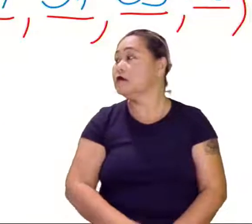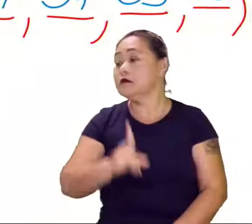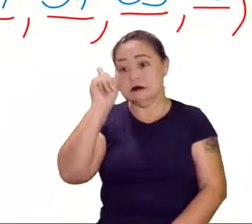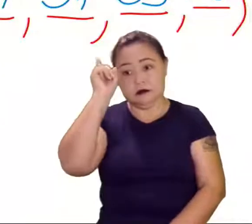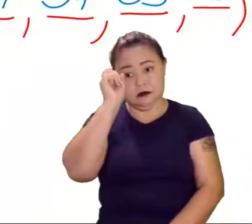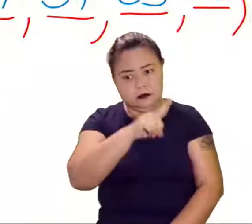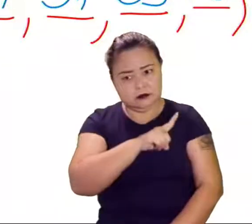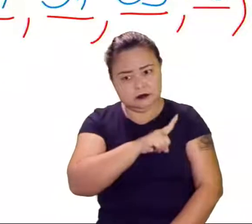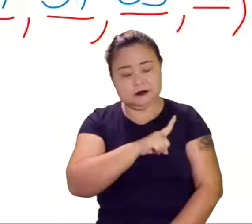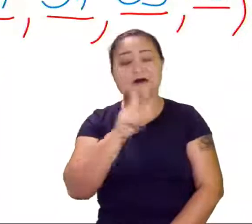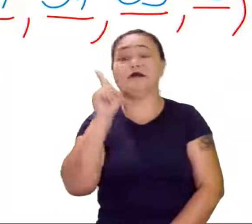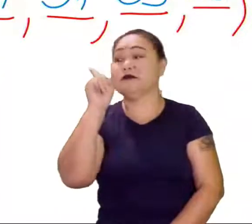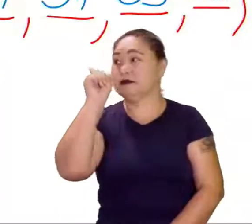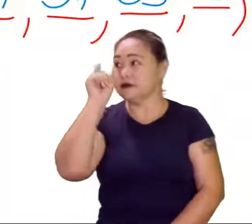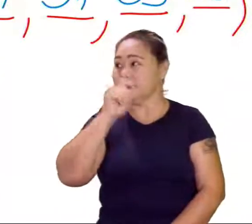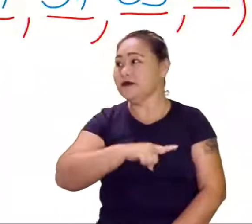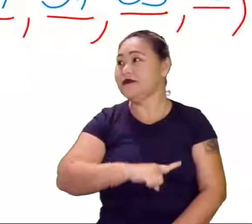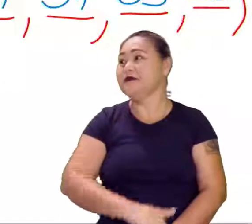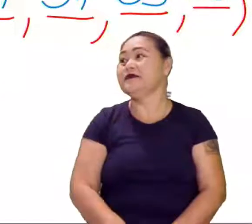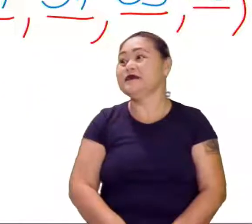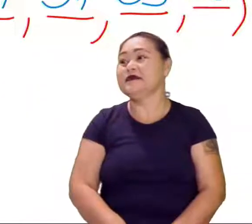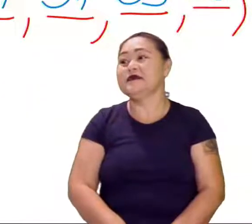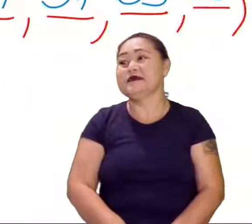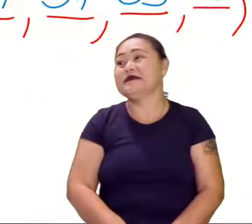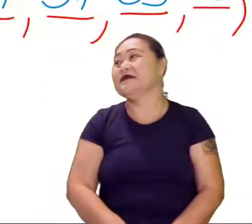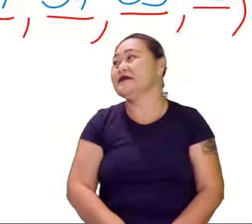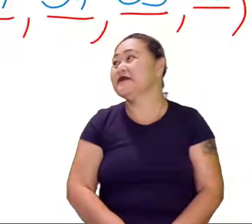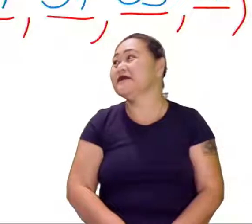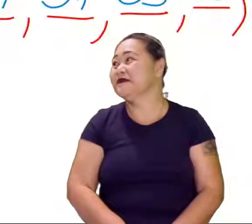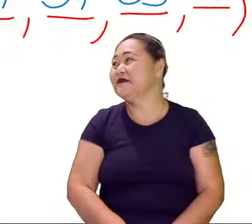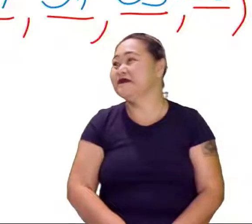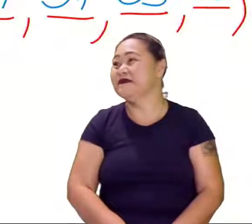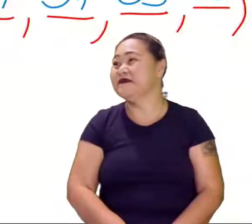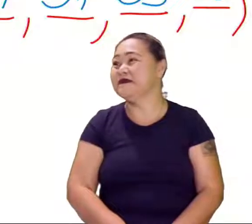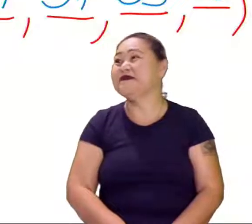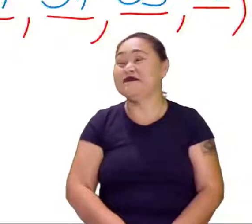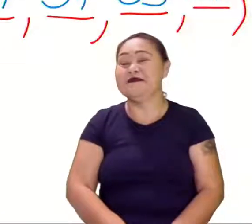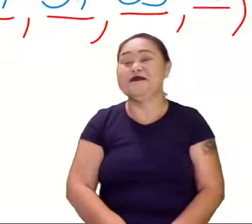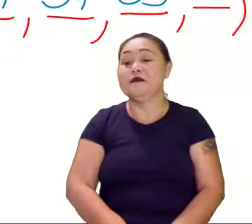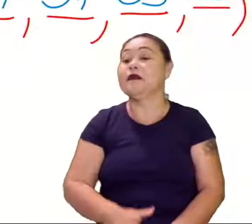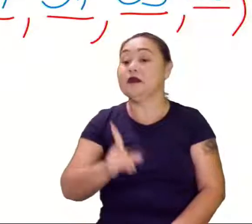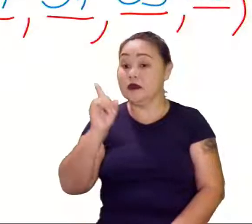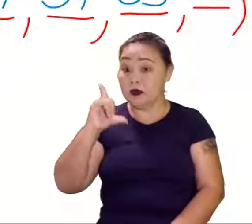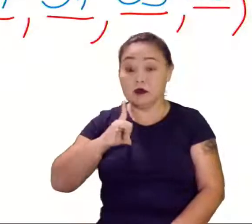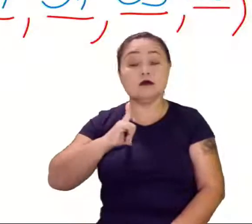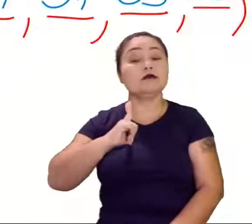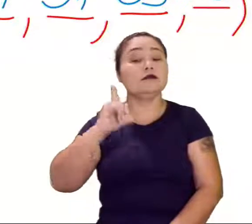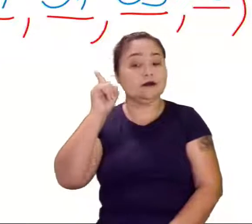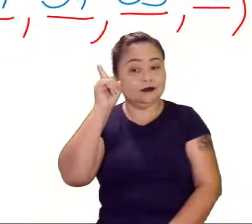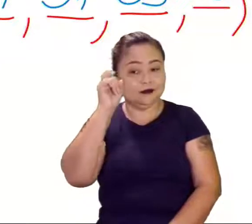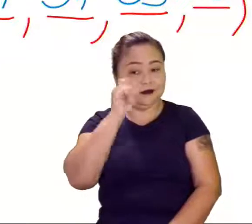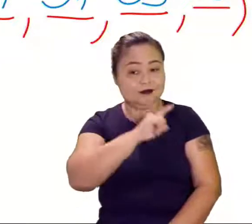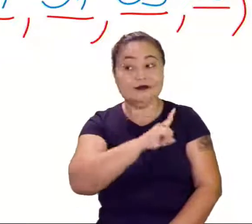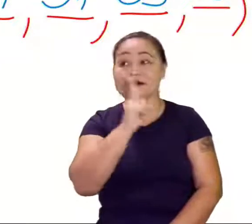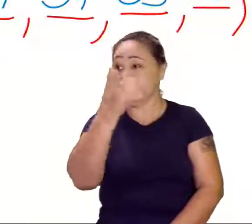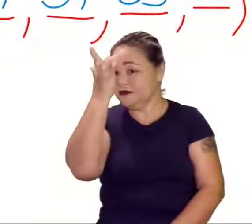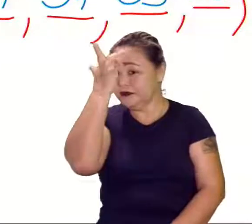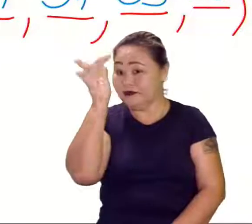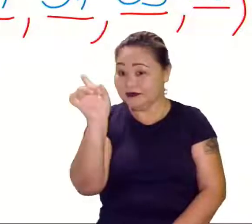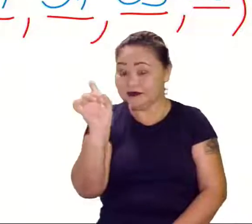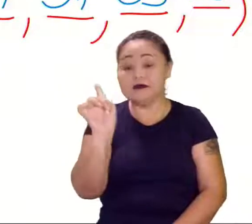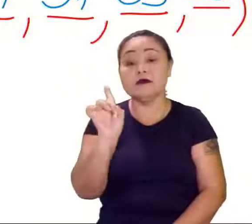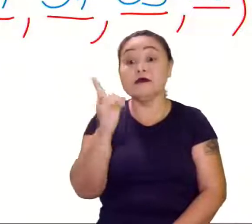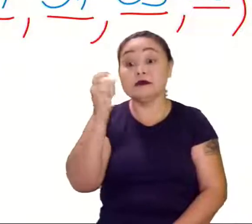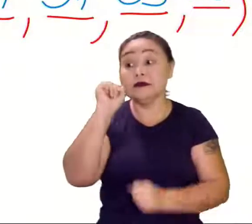Difícil? Difícil. Hoje? Muito difícil. Né? Tá tenso. Tá tenso? Não, tá fácil.